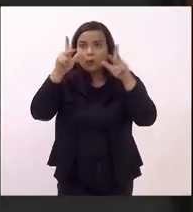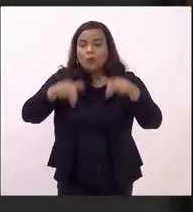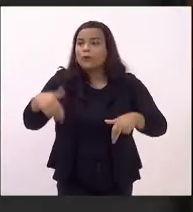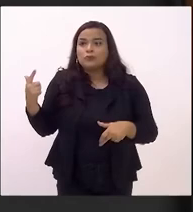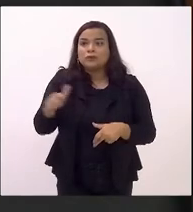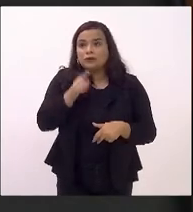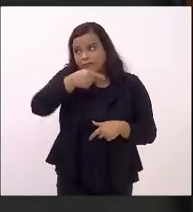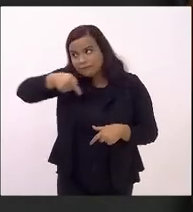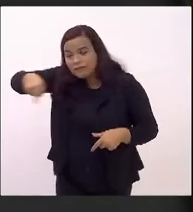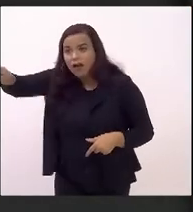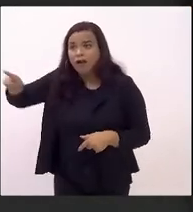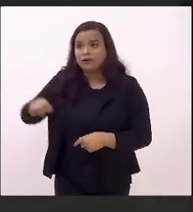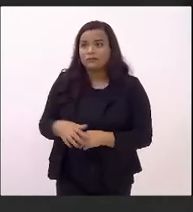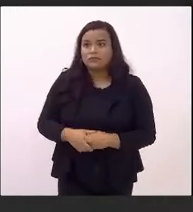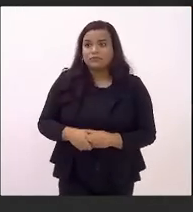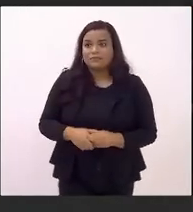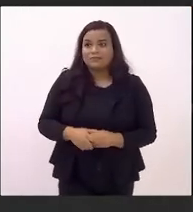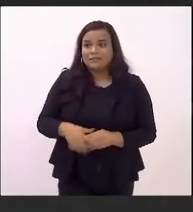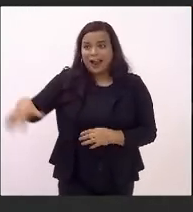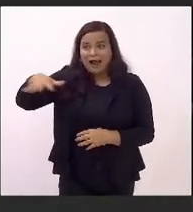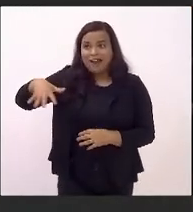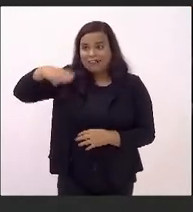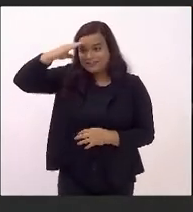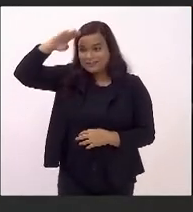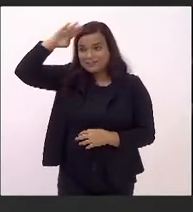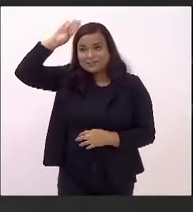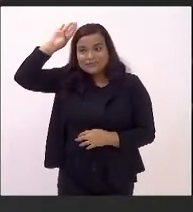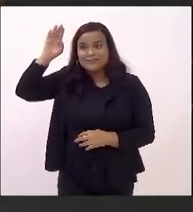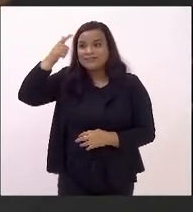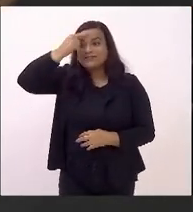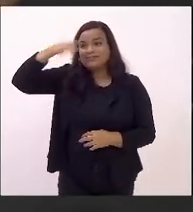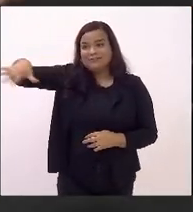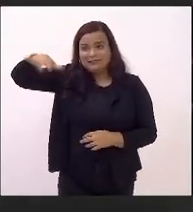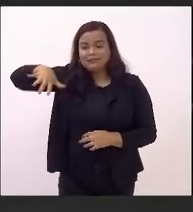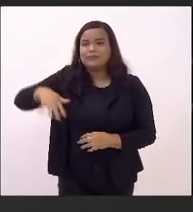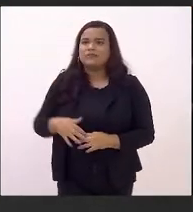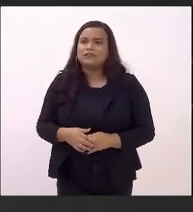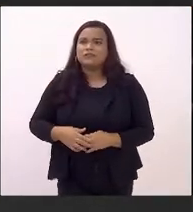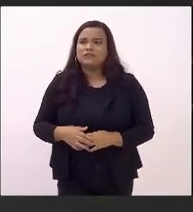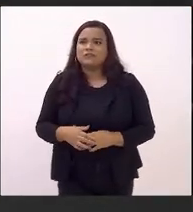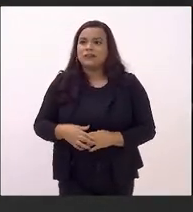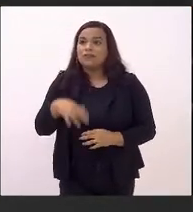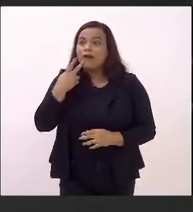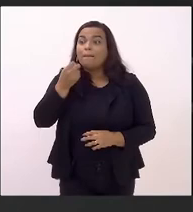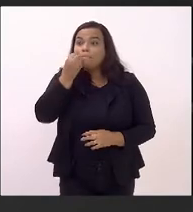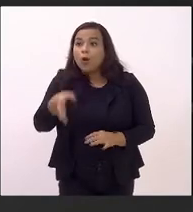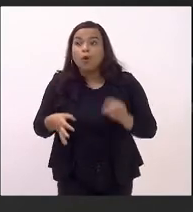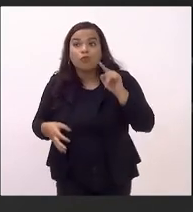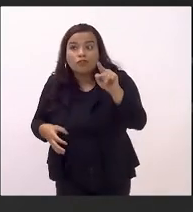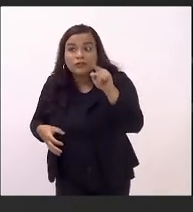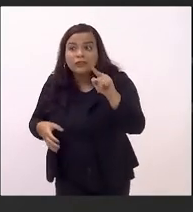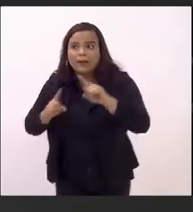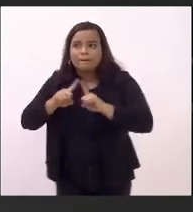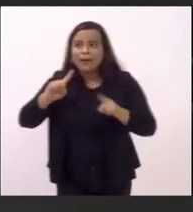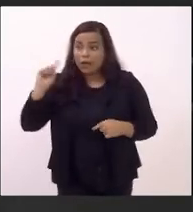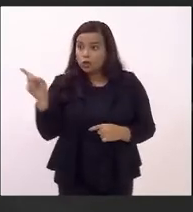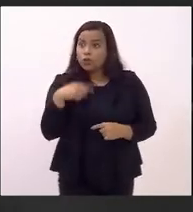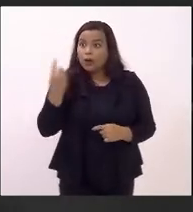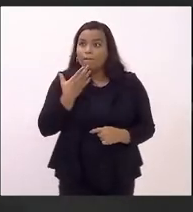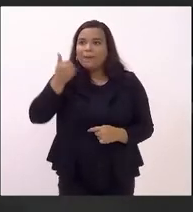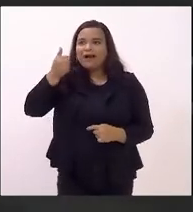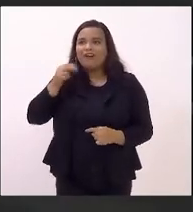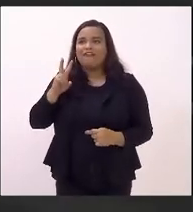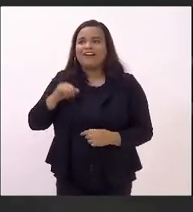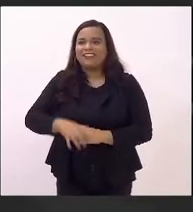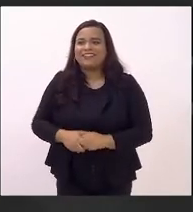ir. Ainda brincou comigo e disse, será bom para você, mas melhor para nós, para a academia. E é por